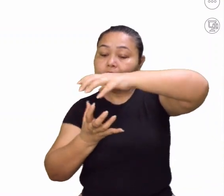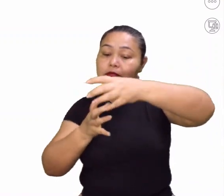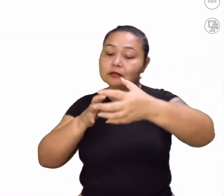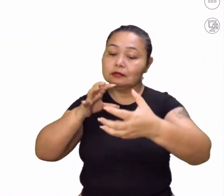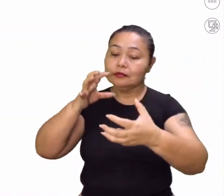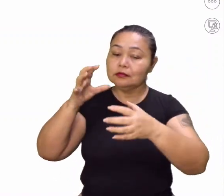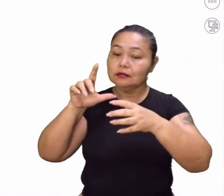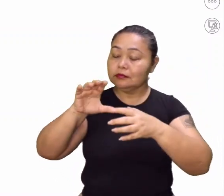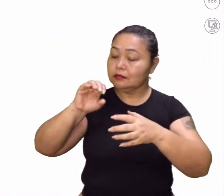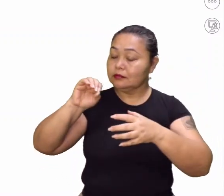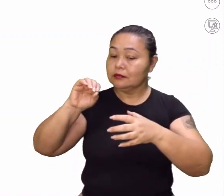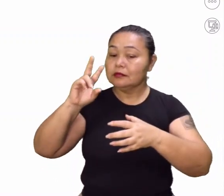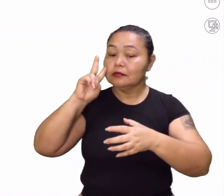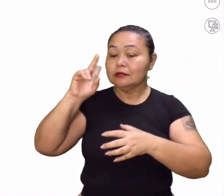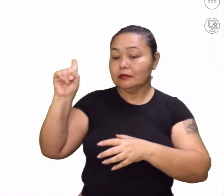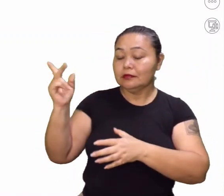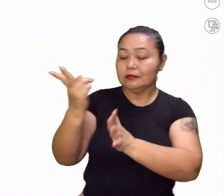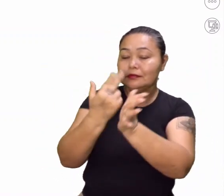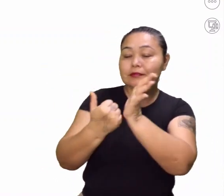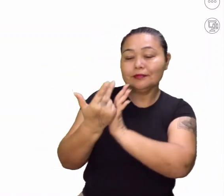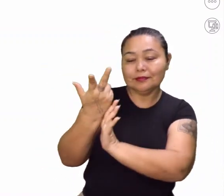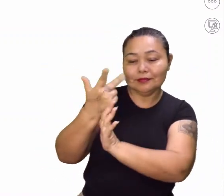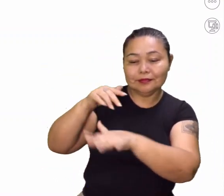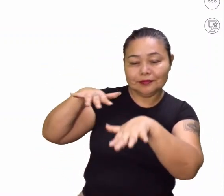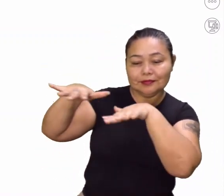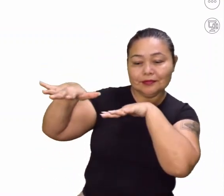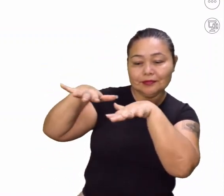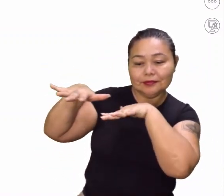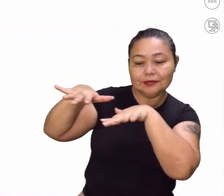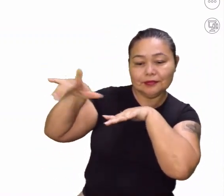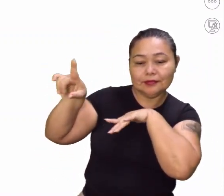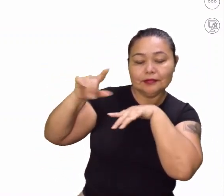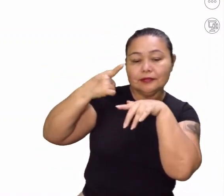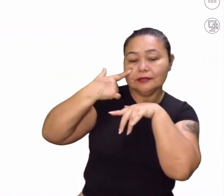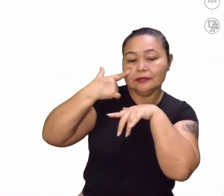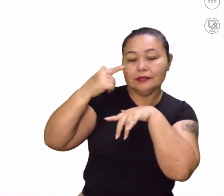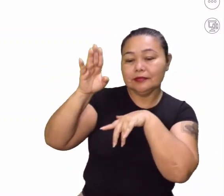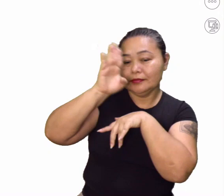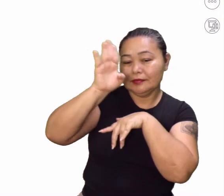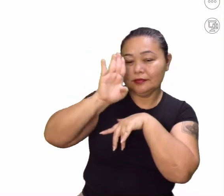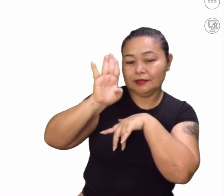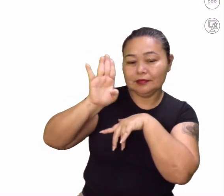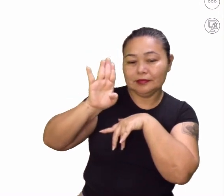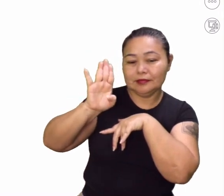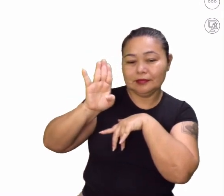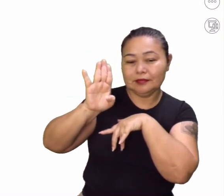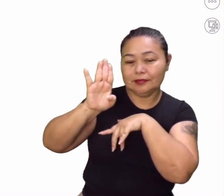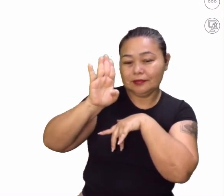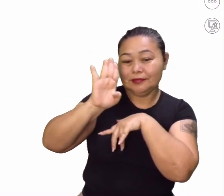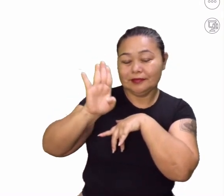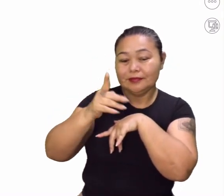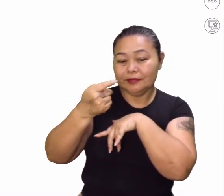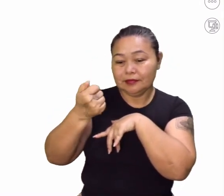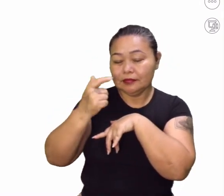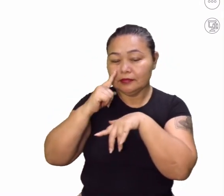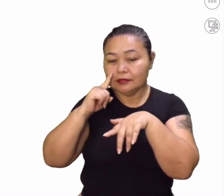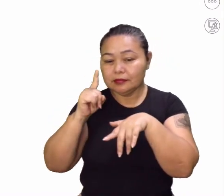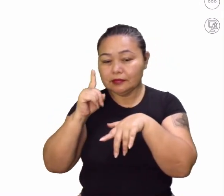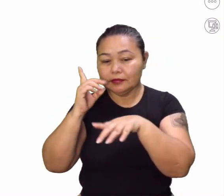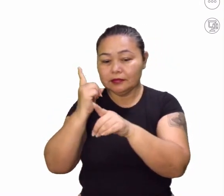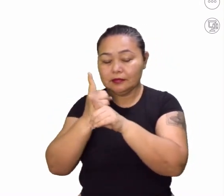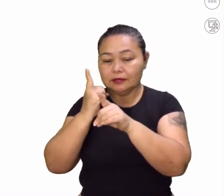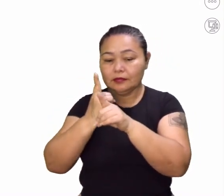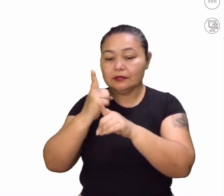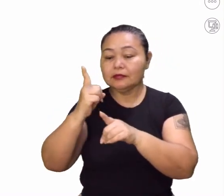então, preste atenção nesse desenho. Então, olha só, quando passar o Brasil ali, ó, aí passou, né? Onde é que vai